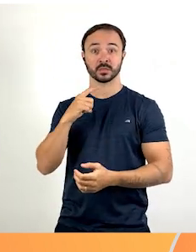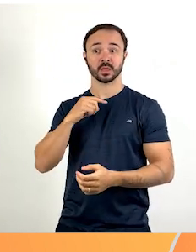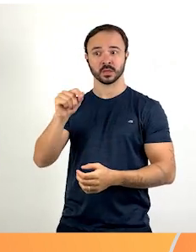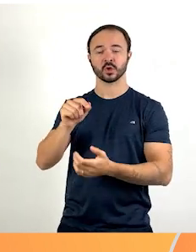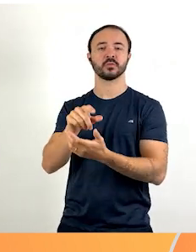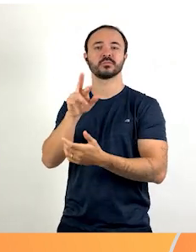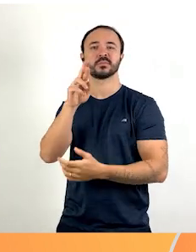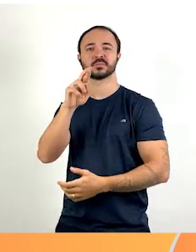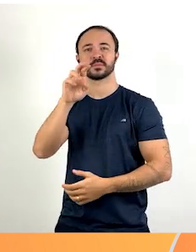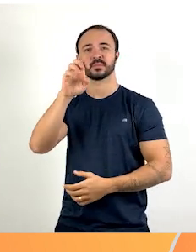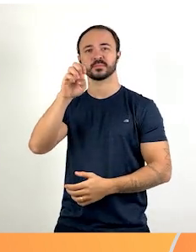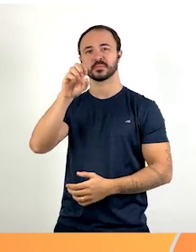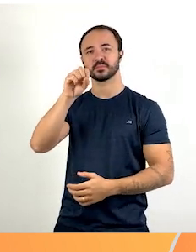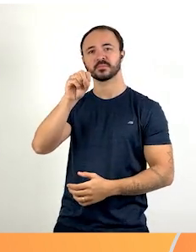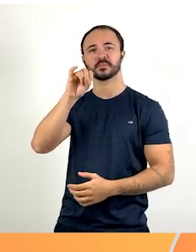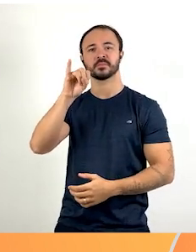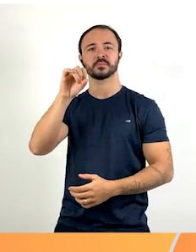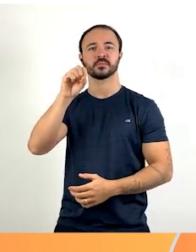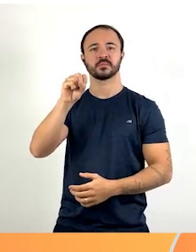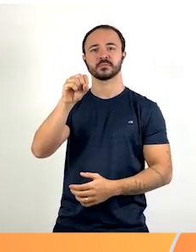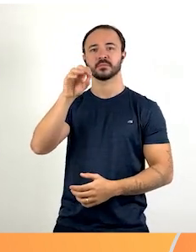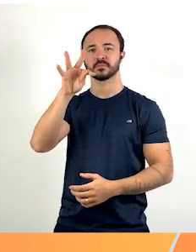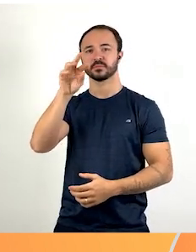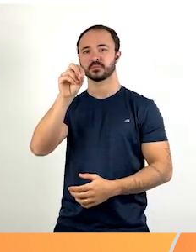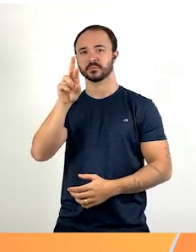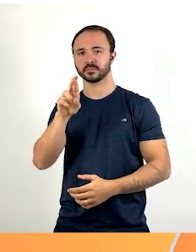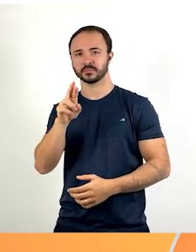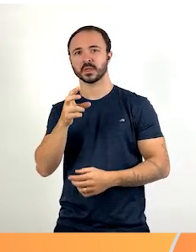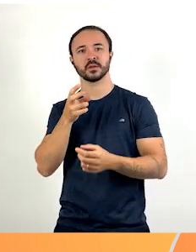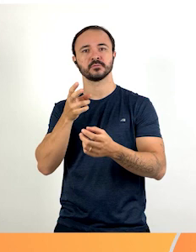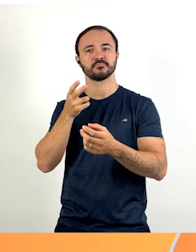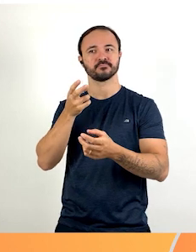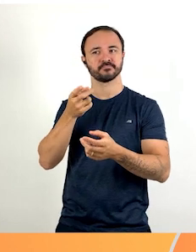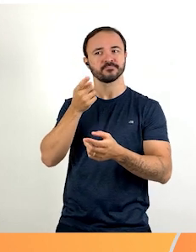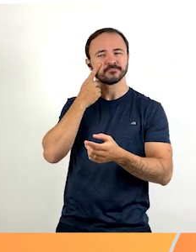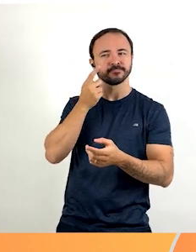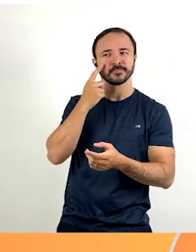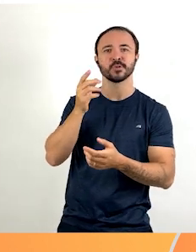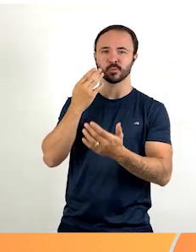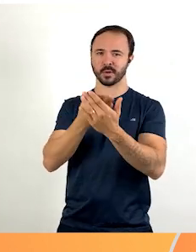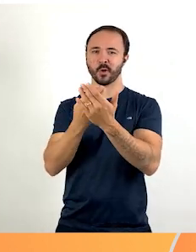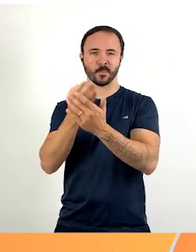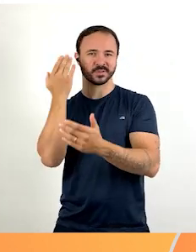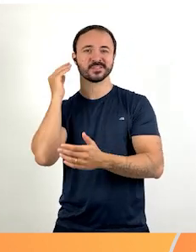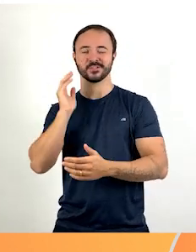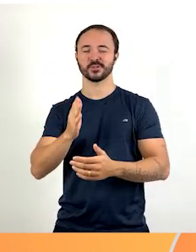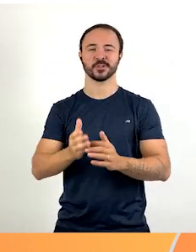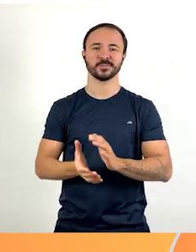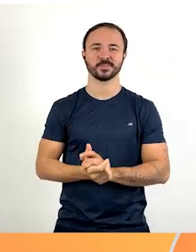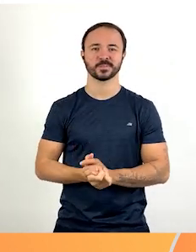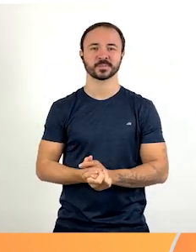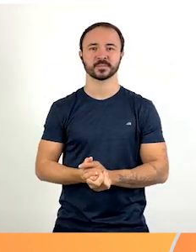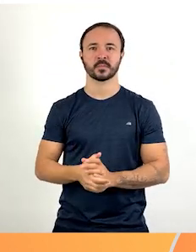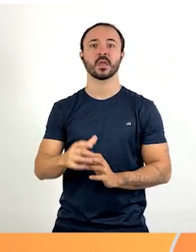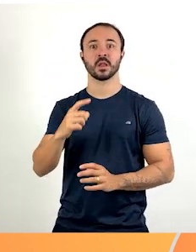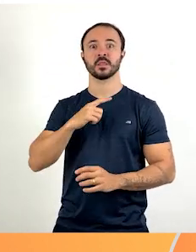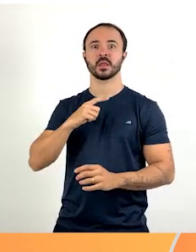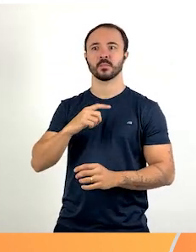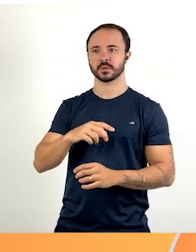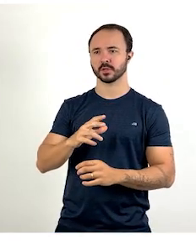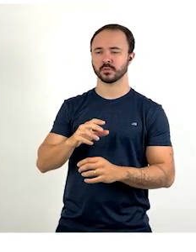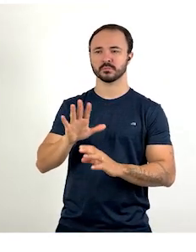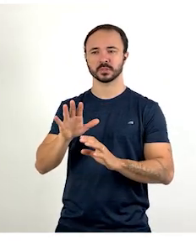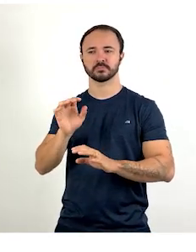os resistores, observados em uma aula anterior. Resistores são aqueles dispositivos elétricos com alta resistência